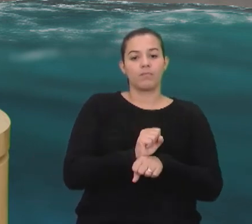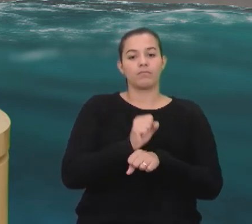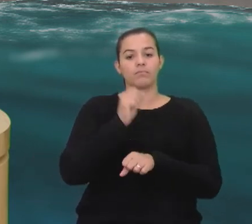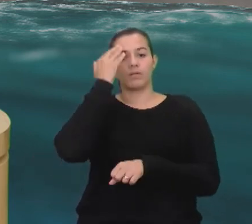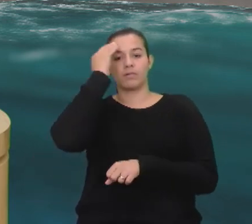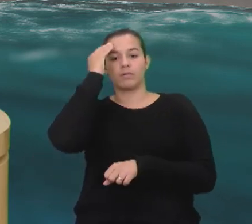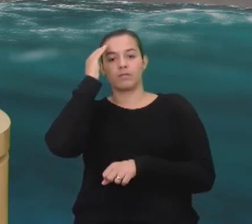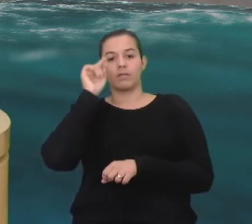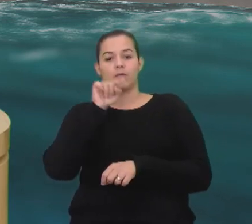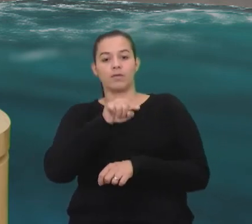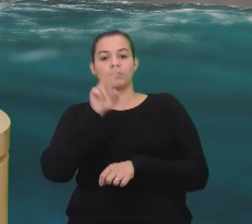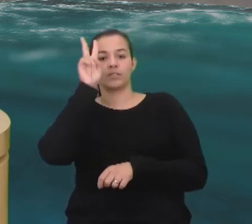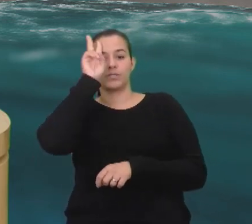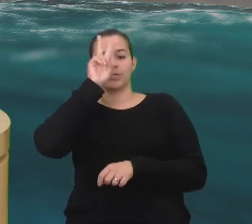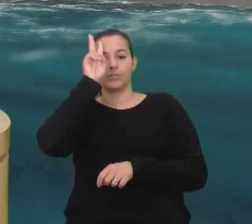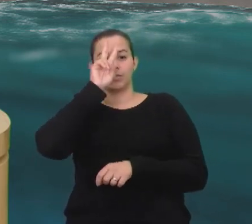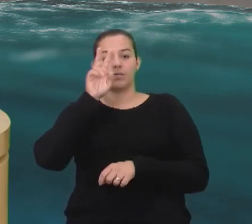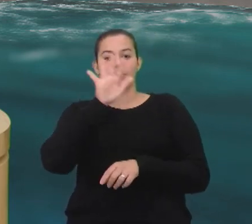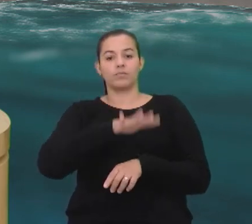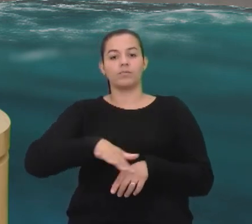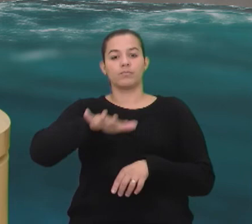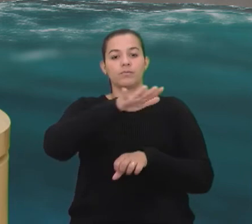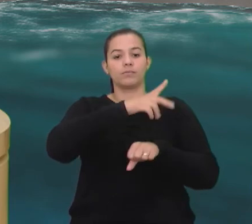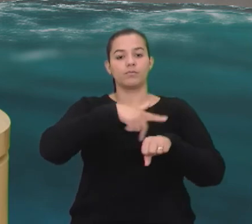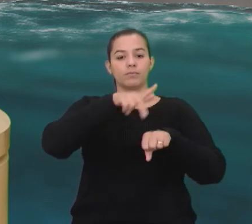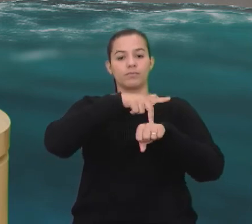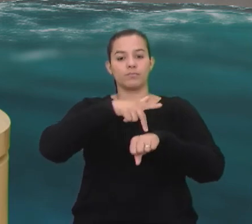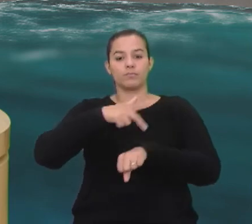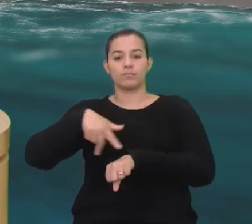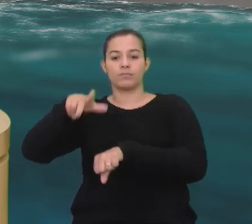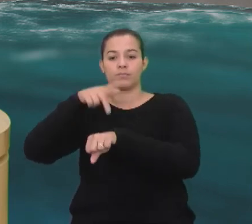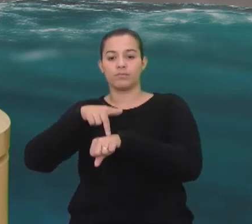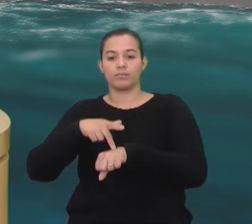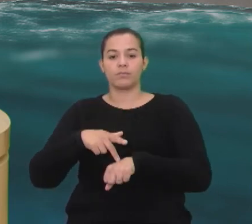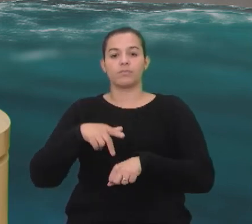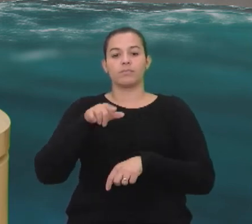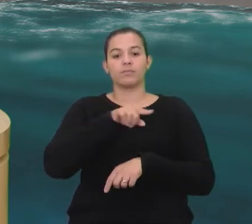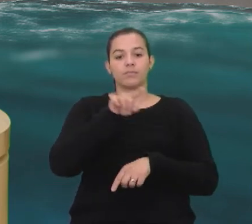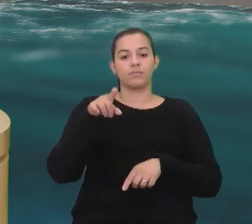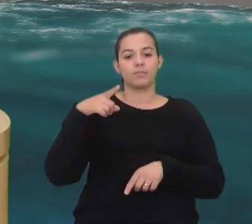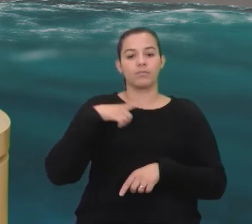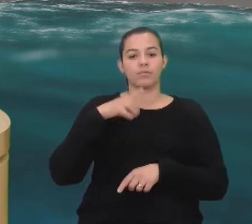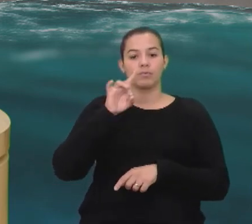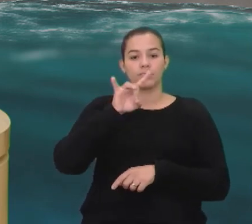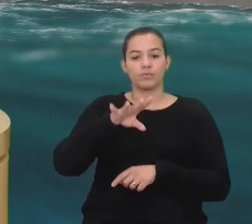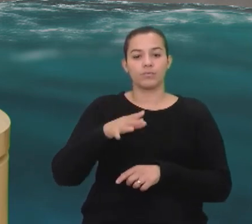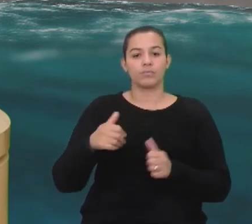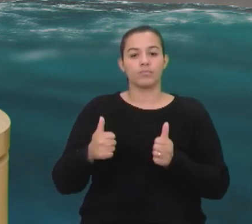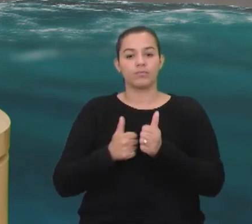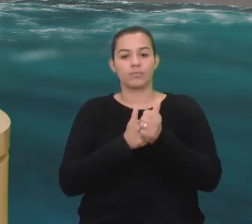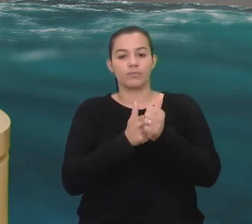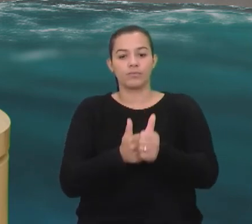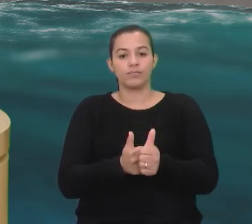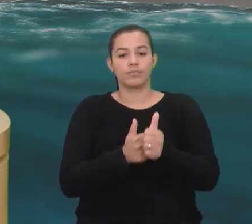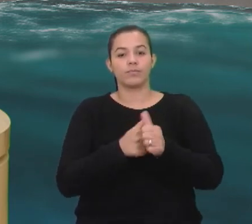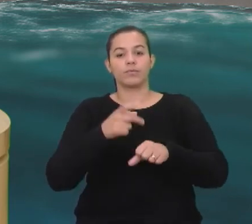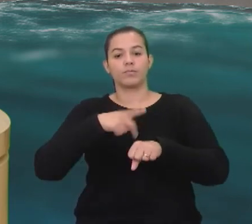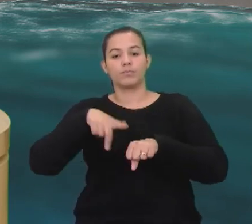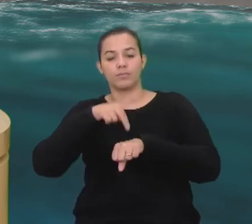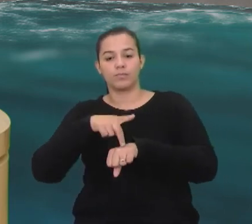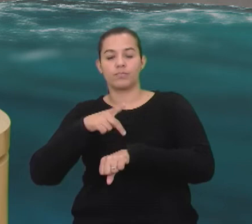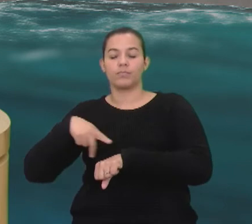exemplo, a história desses países da América somente pelo viés e pela ótica dos países